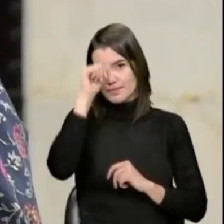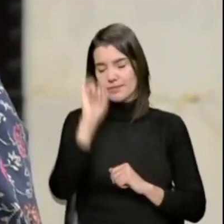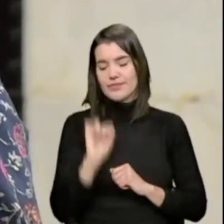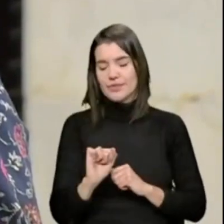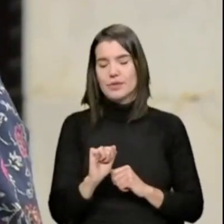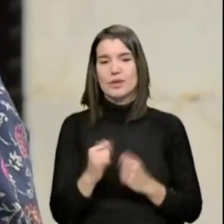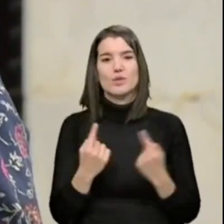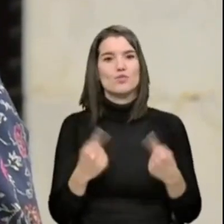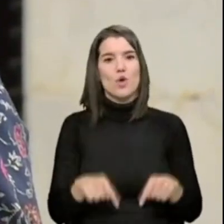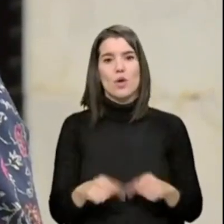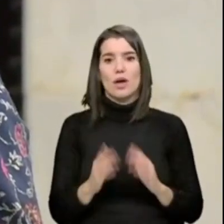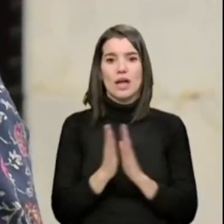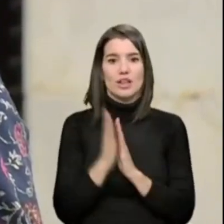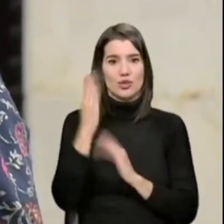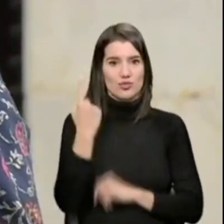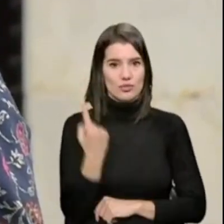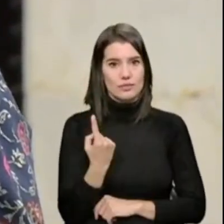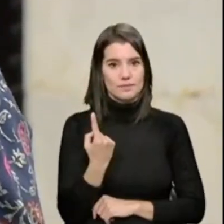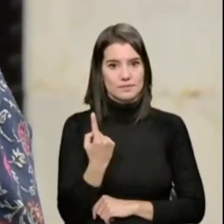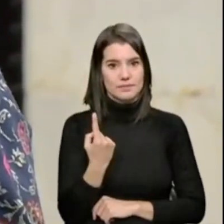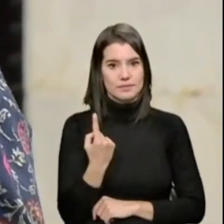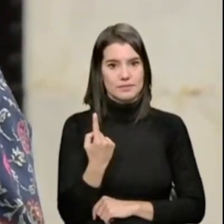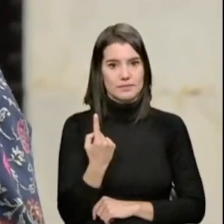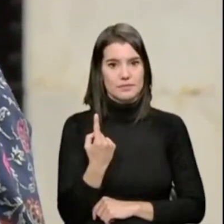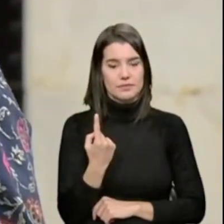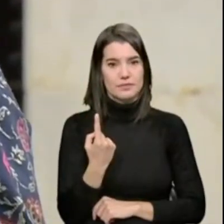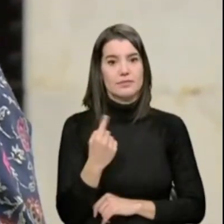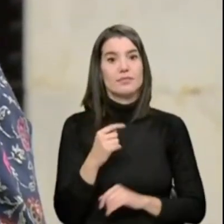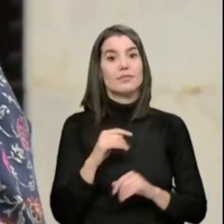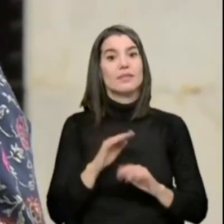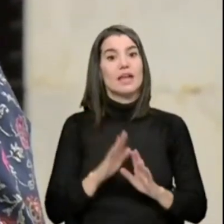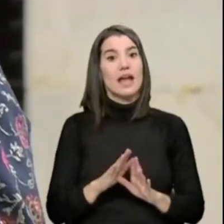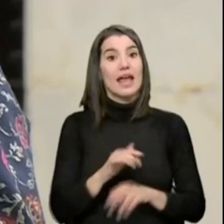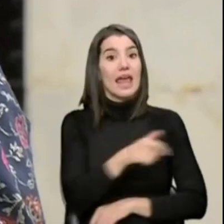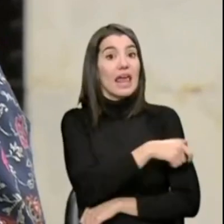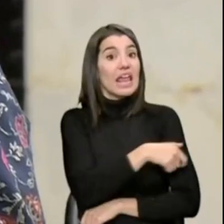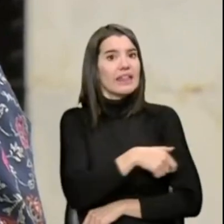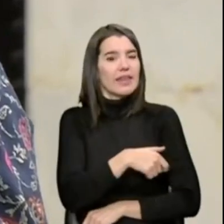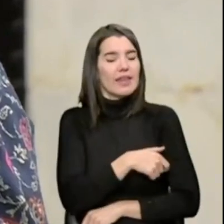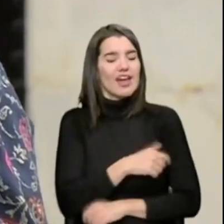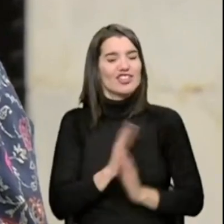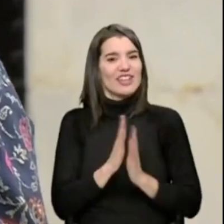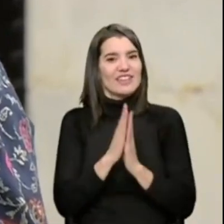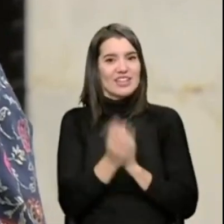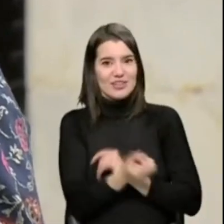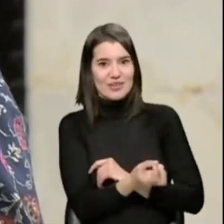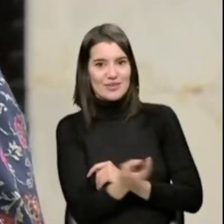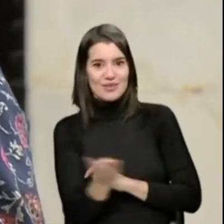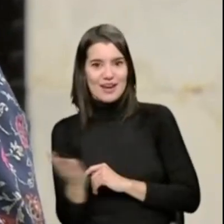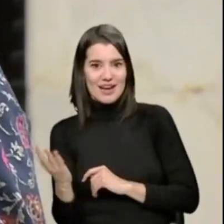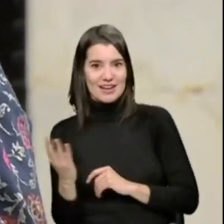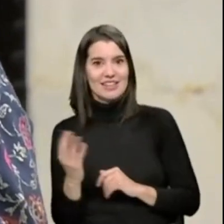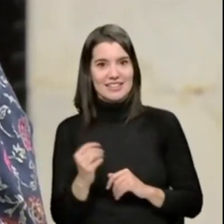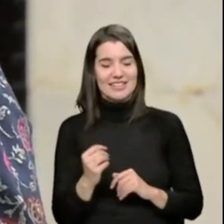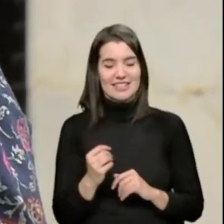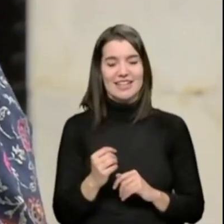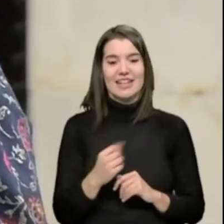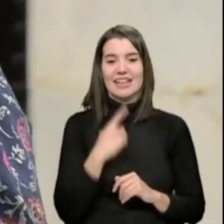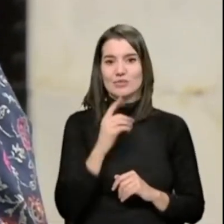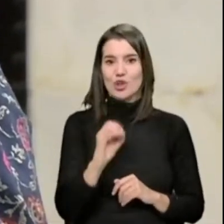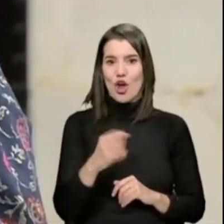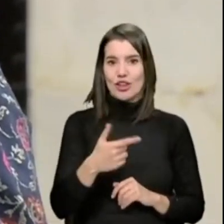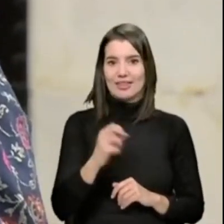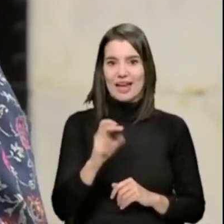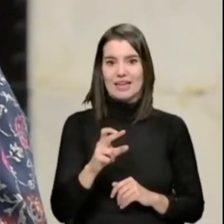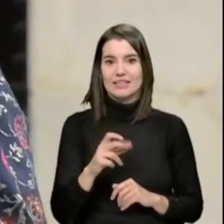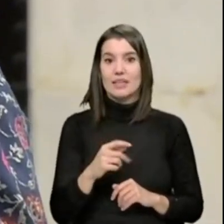apenas um Deus e diferentes entidades divinas a quem chamamos os avatares. Portanto, a ideia... São